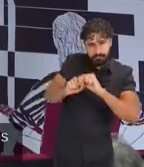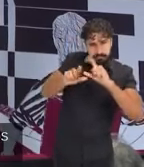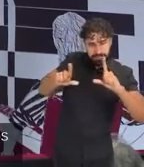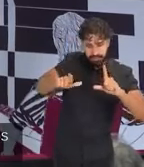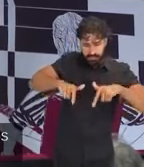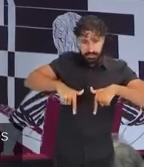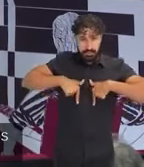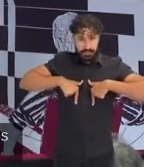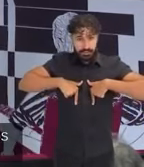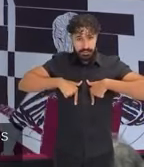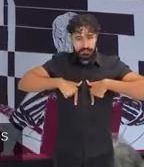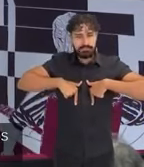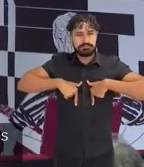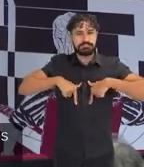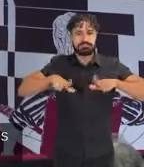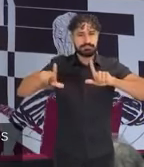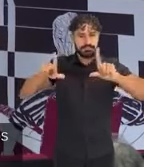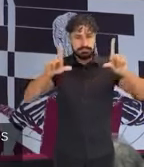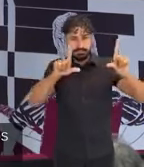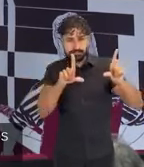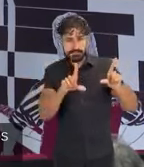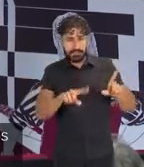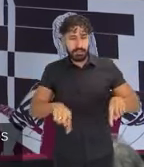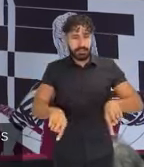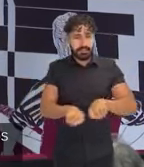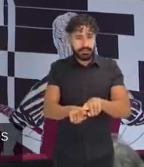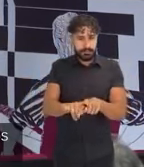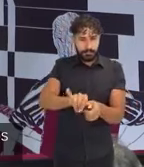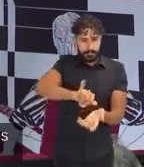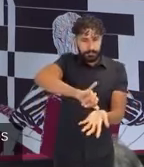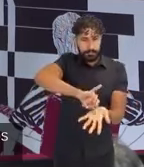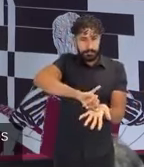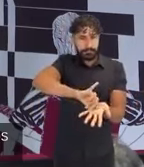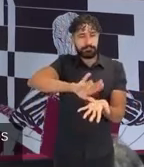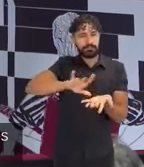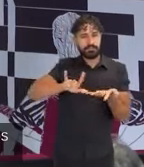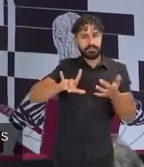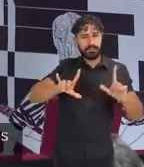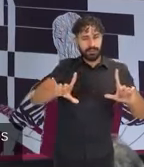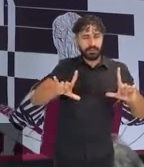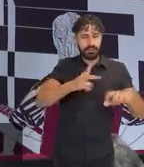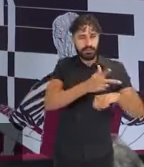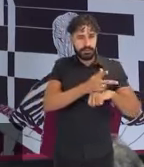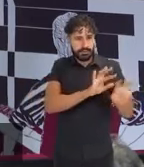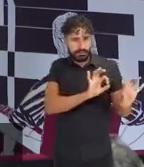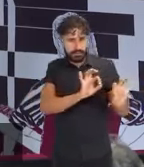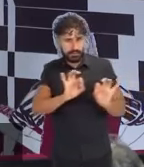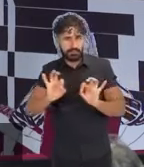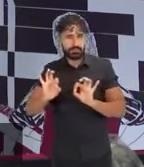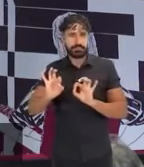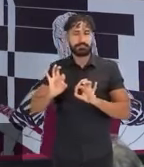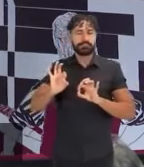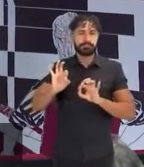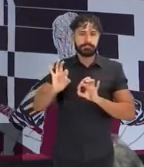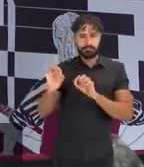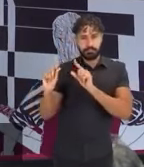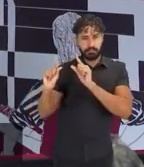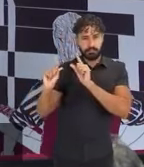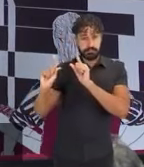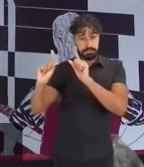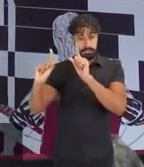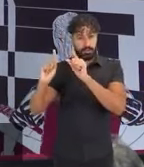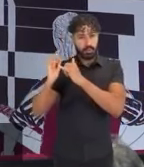crachás, nos cartazes e sobreposto ao vídeo durante o evento no canal do YouTube. Compõe